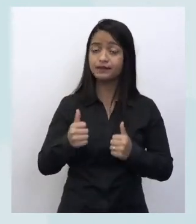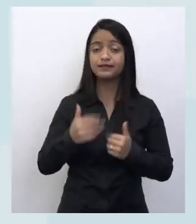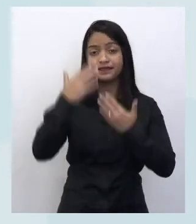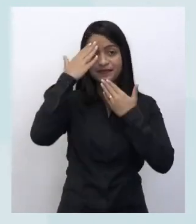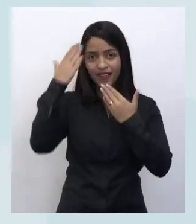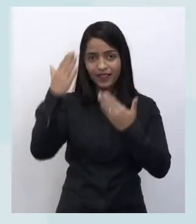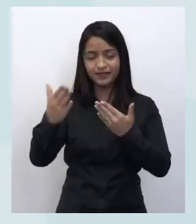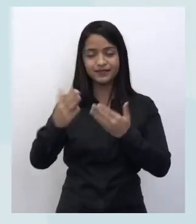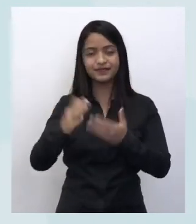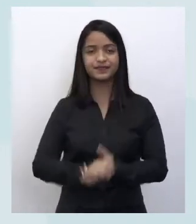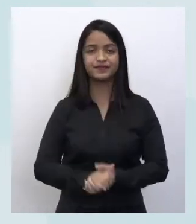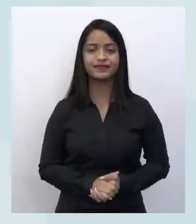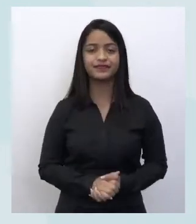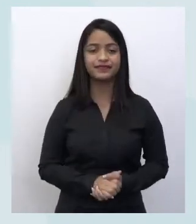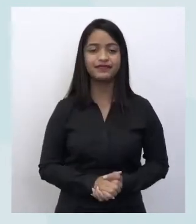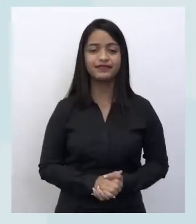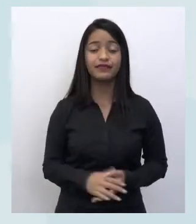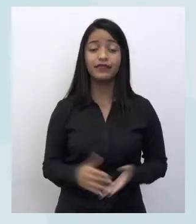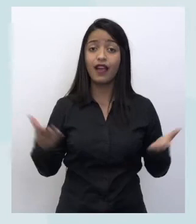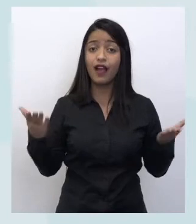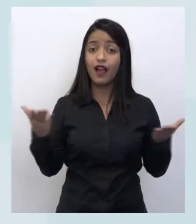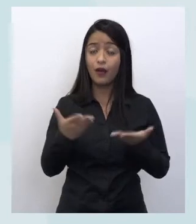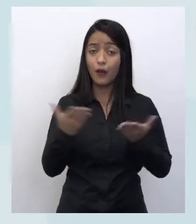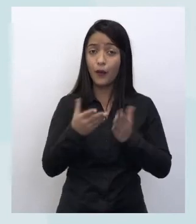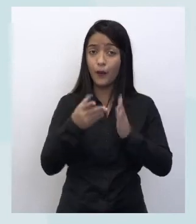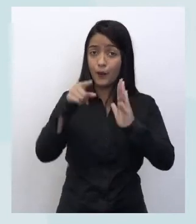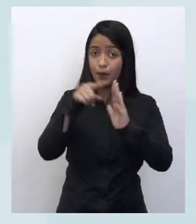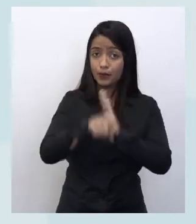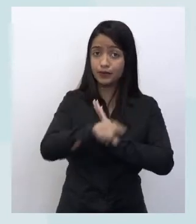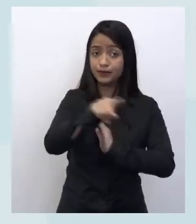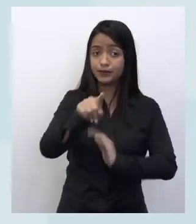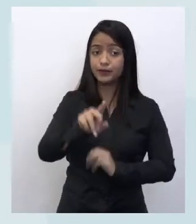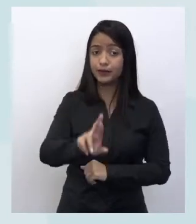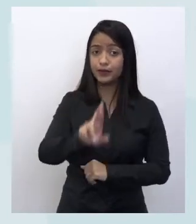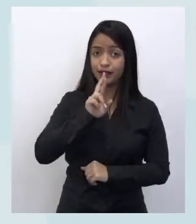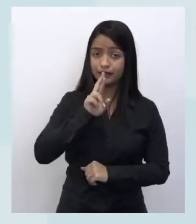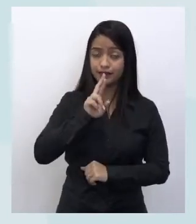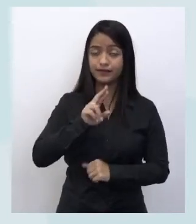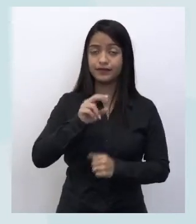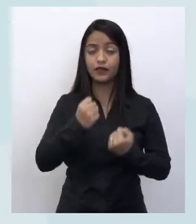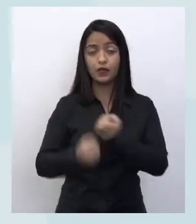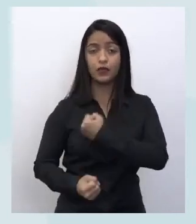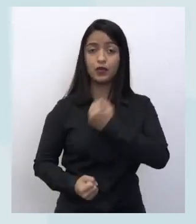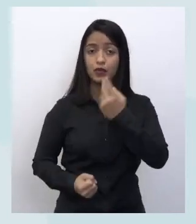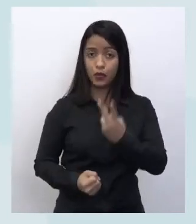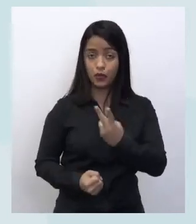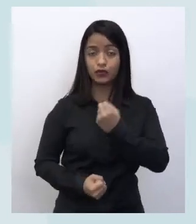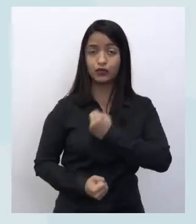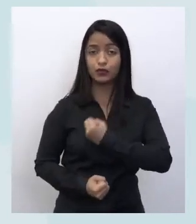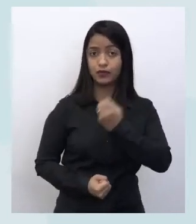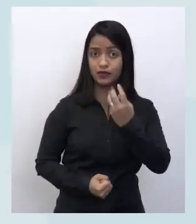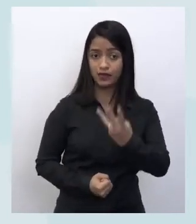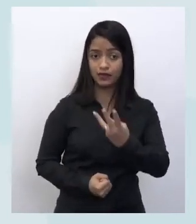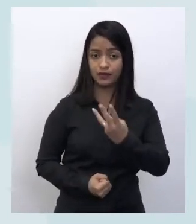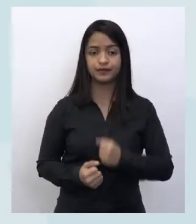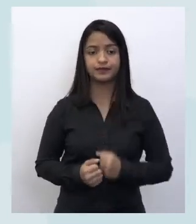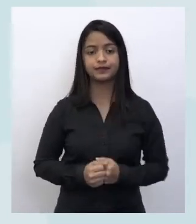Mônica. Agora vocês vão responder aí no chat para a Pro. A 2 e a 3, tá? Quais